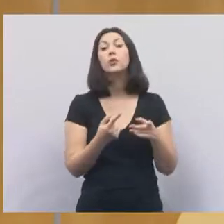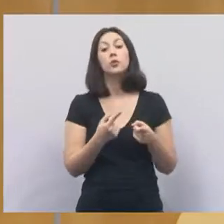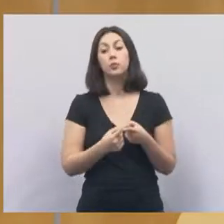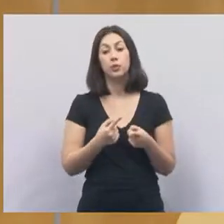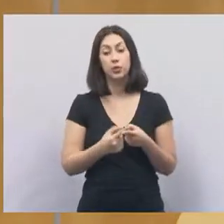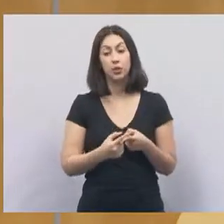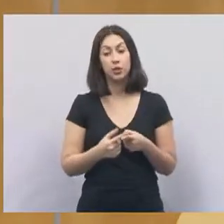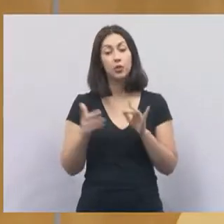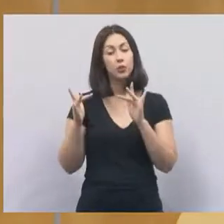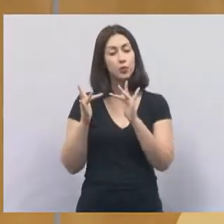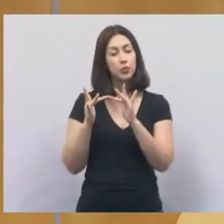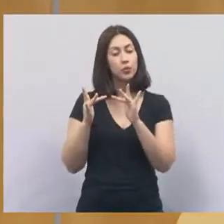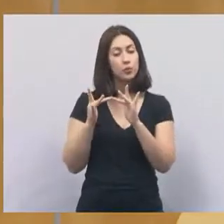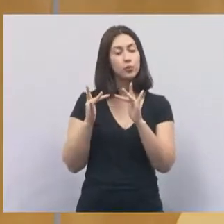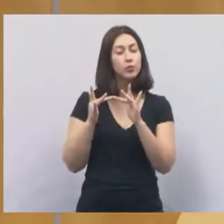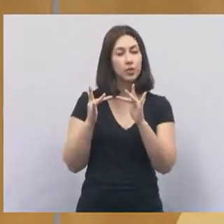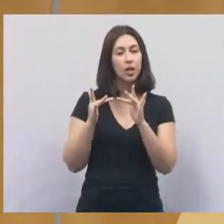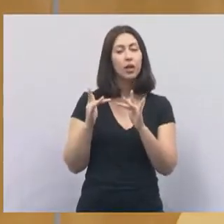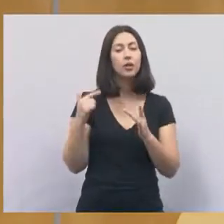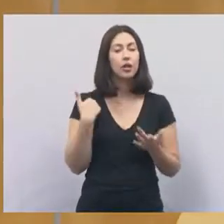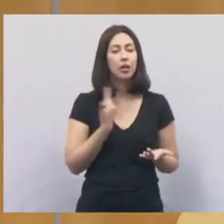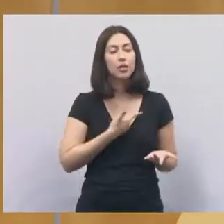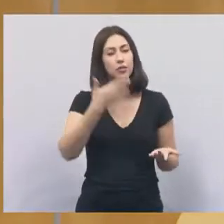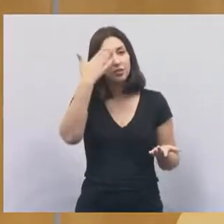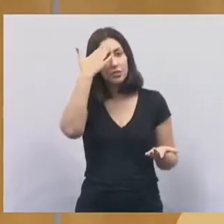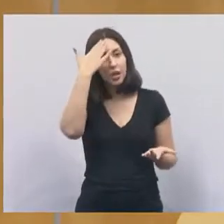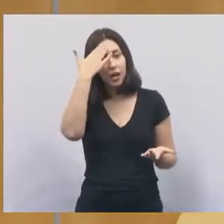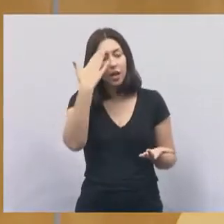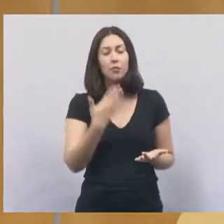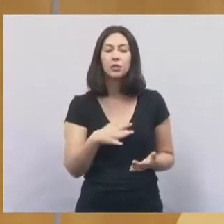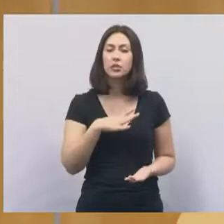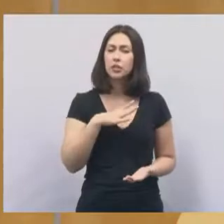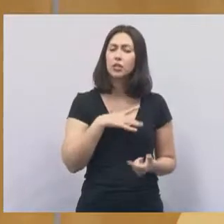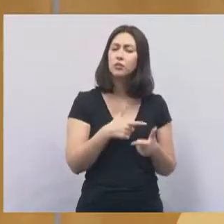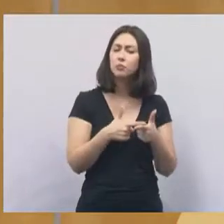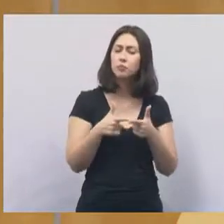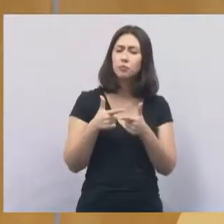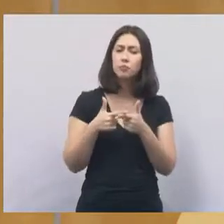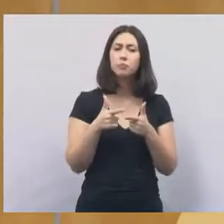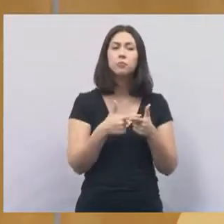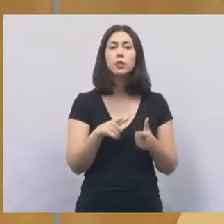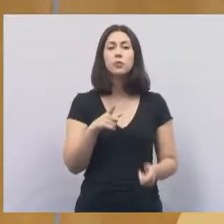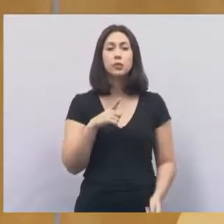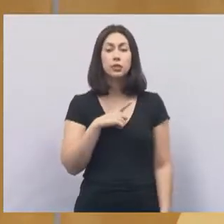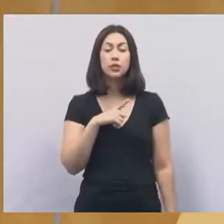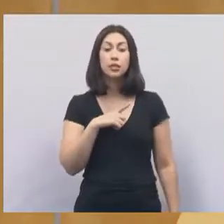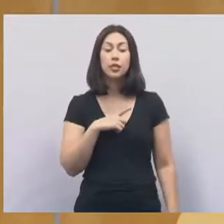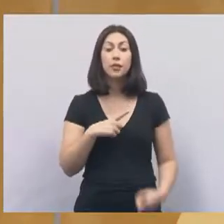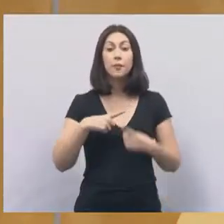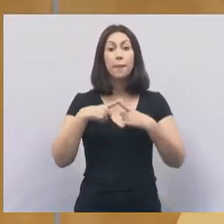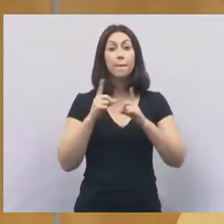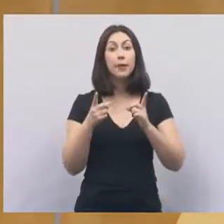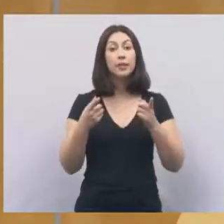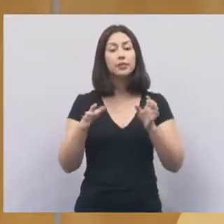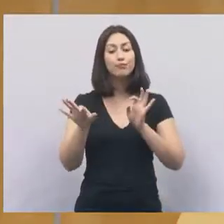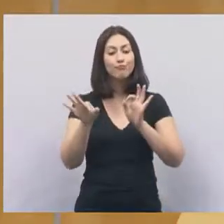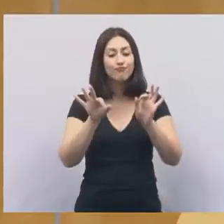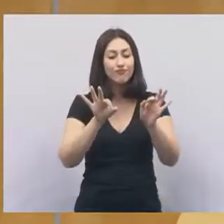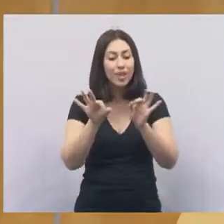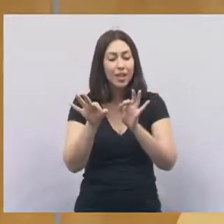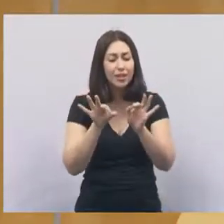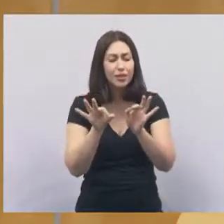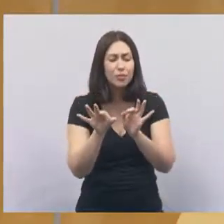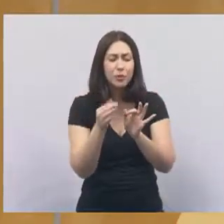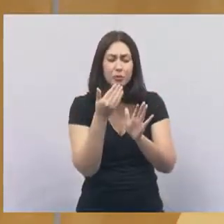tem uma relação direta a gente sabe das dificuldades do município e sabemos que a necessidade de um planejamento melhor